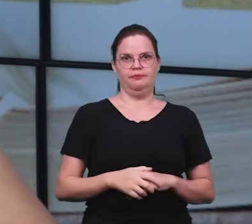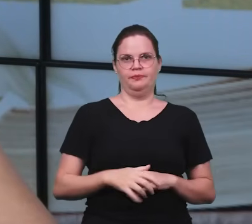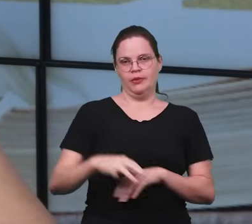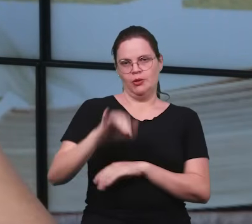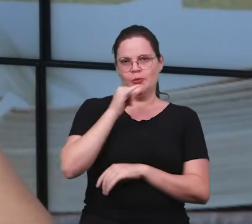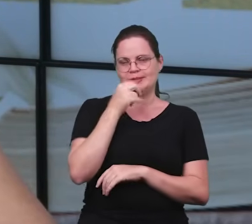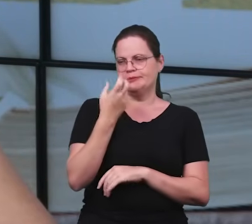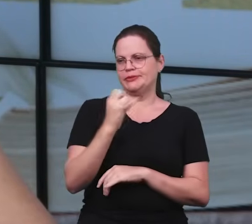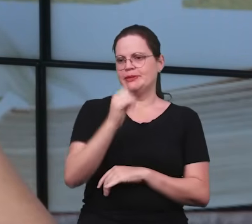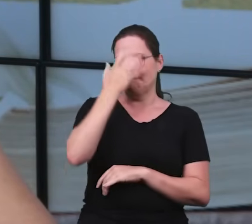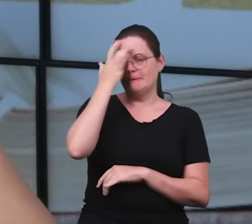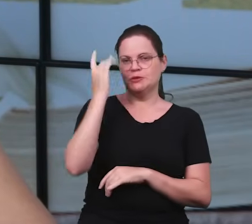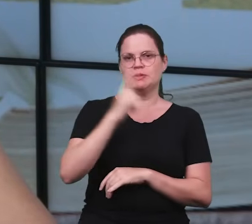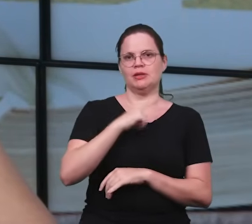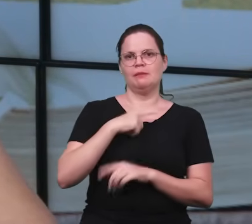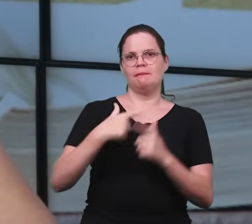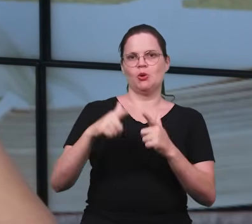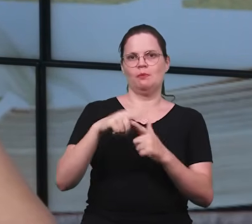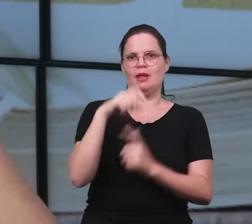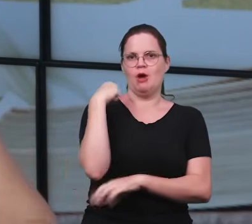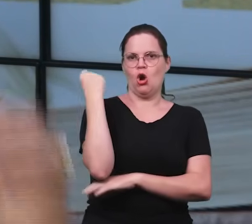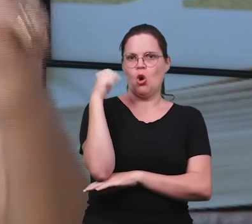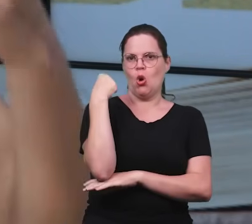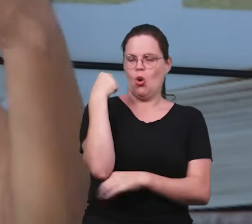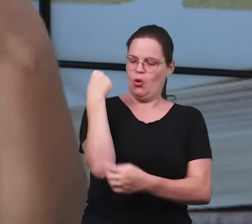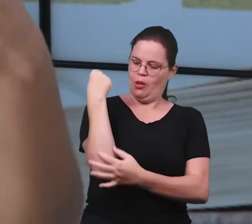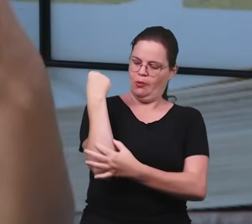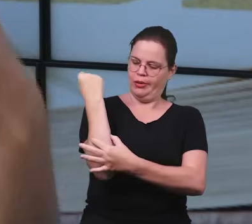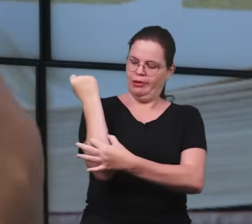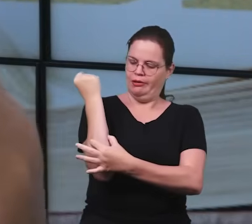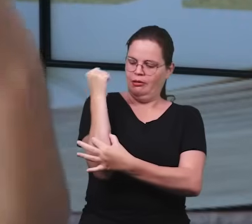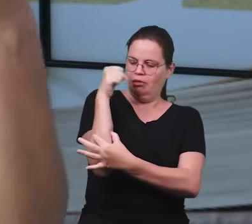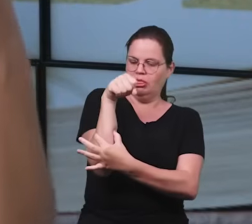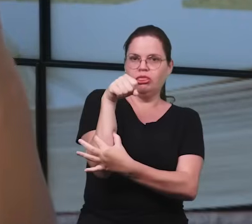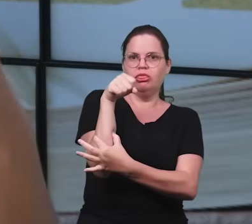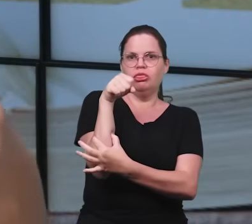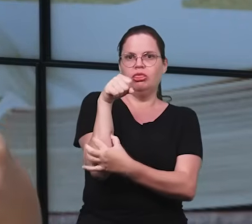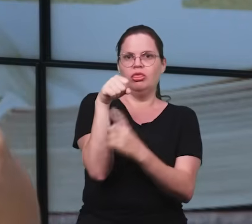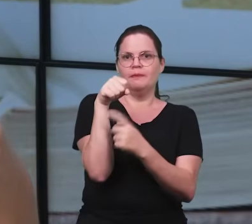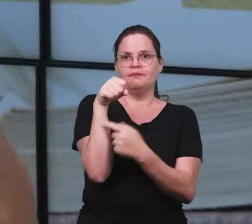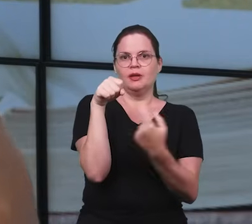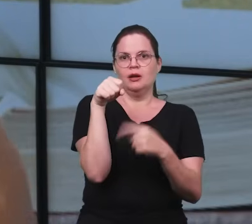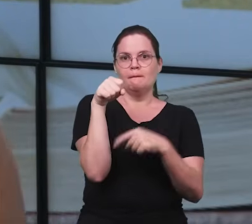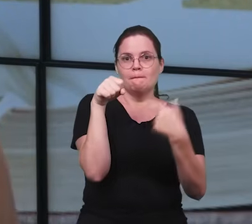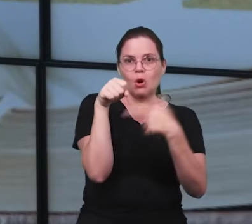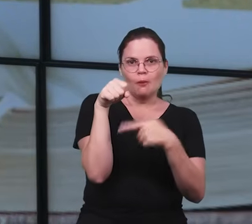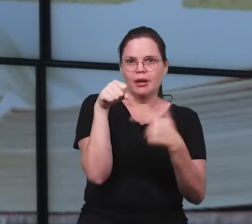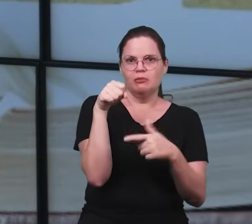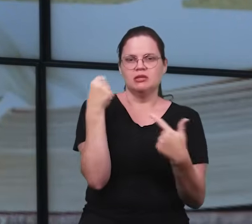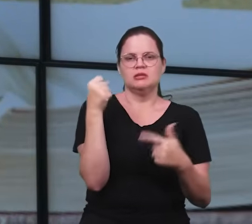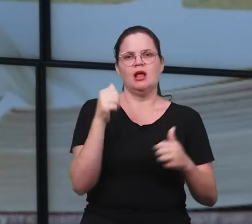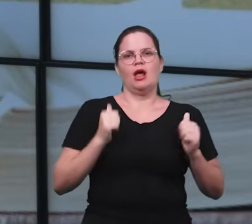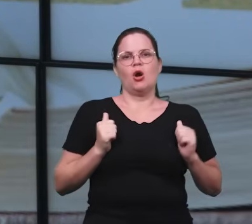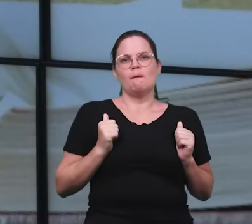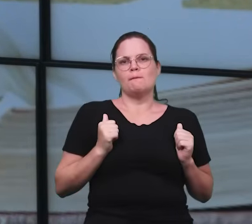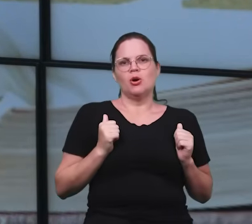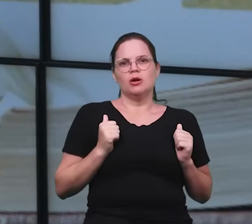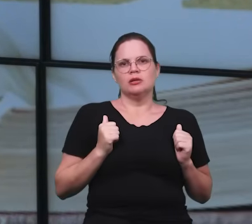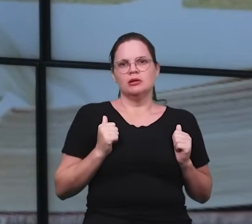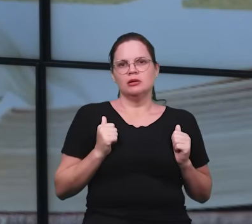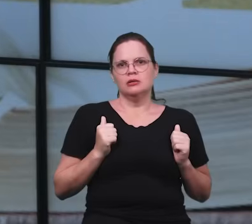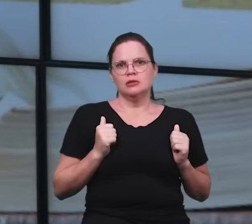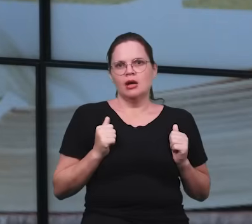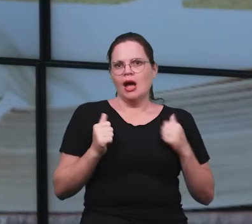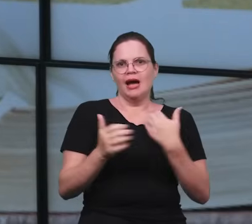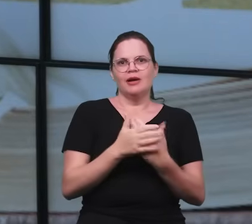na coluna, né? Se ela não fortalecer as costas, os lombos, qualquer coisinha,